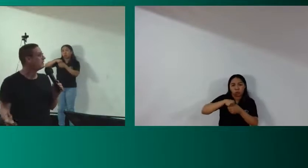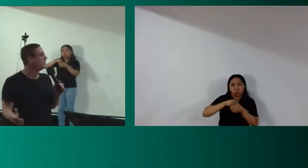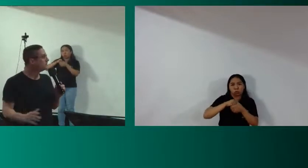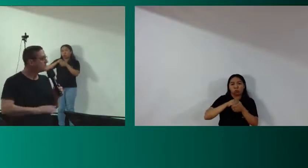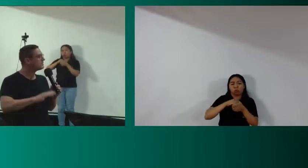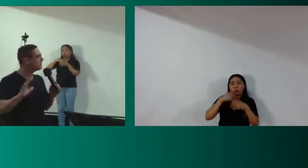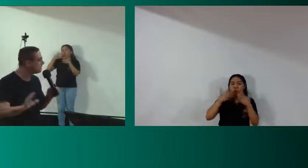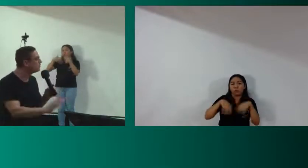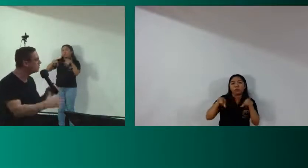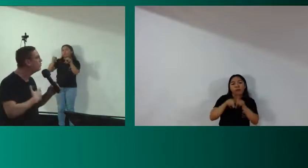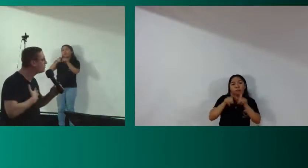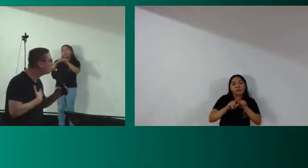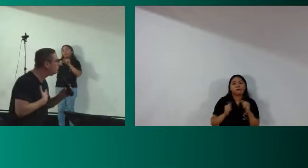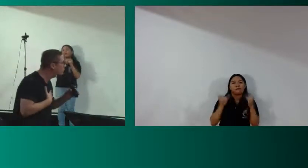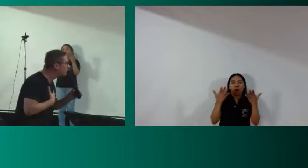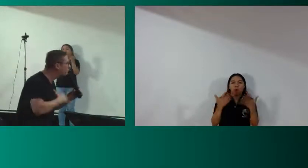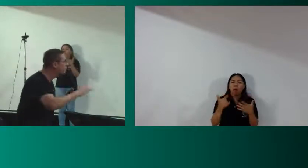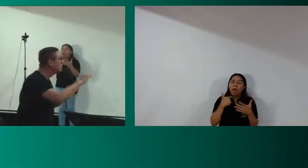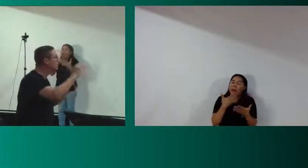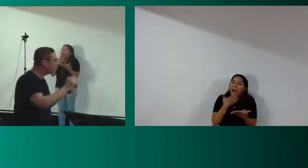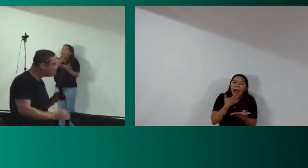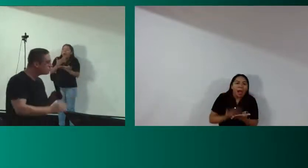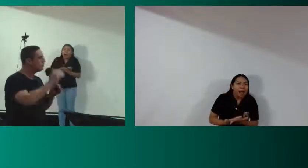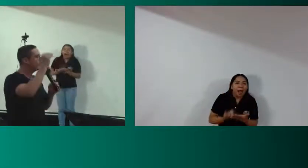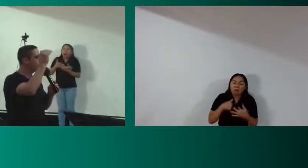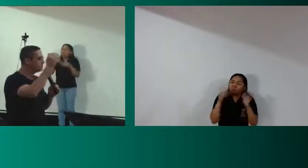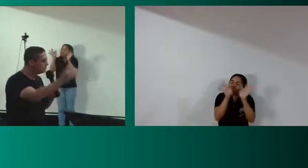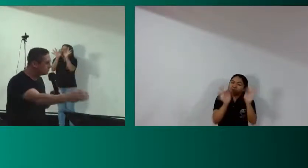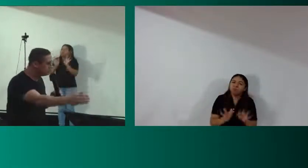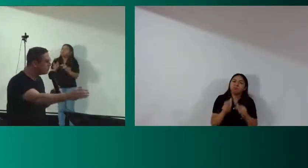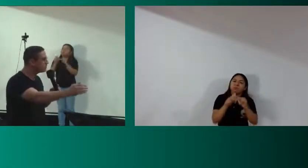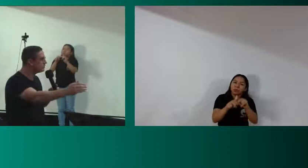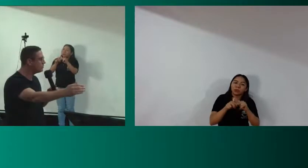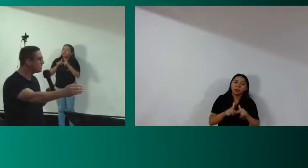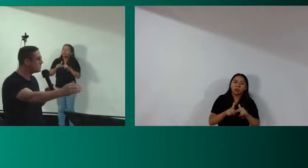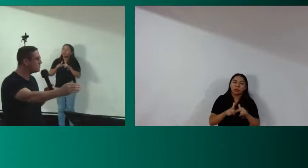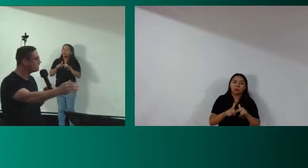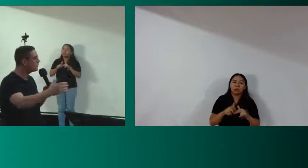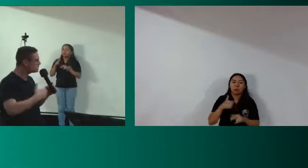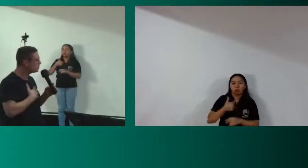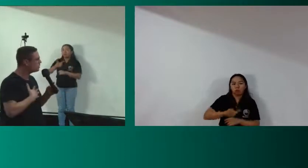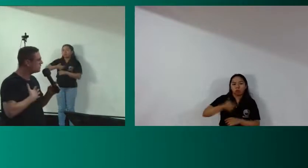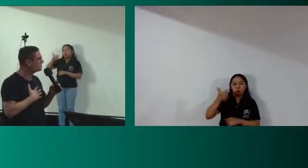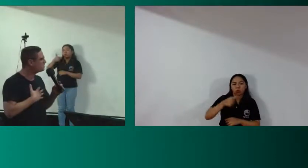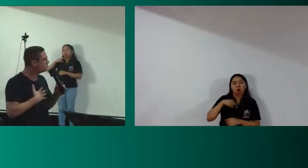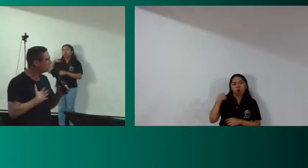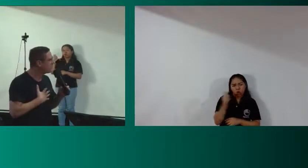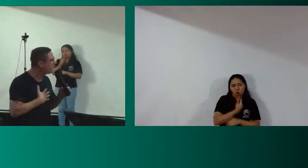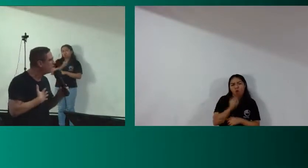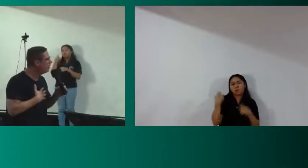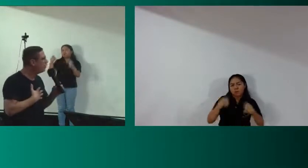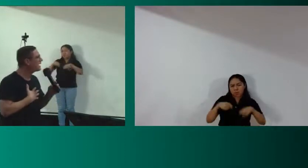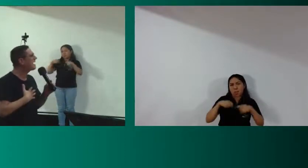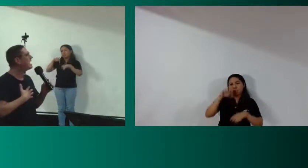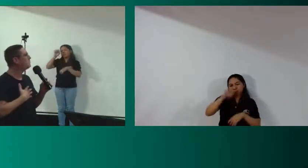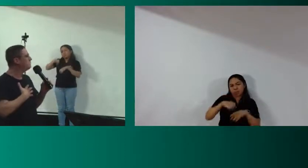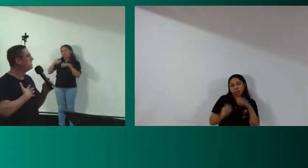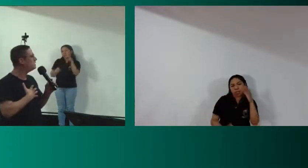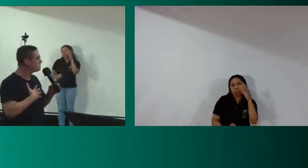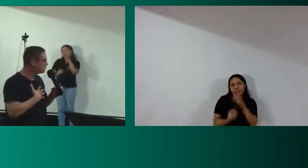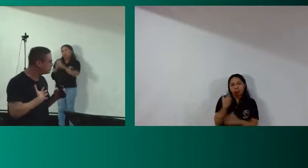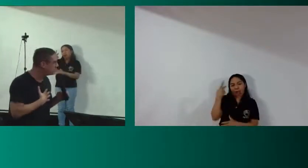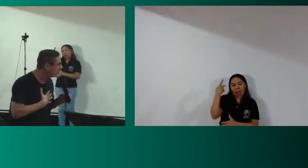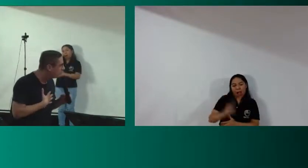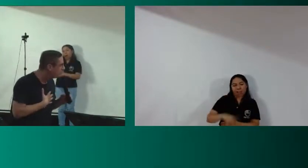para fora então isso é incrível Tô muito feliz com isso e por isso eu vou para o segundo encaminhamento acho que nós precisamos de montar uma